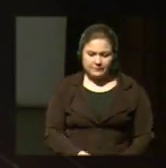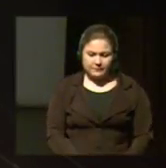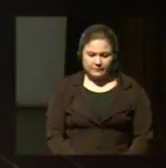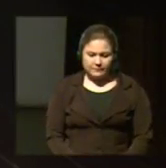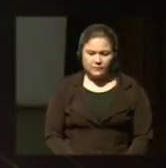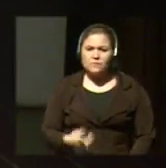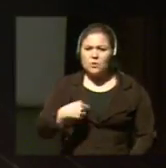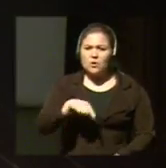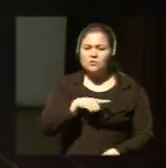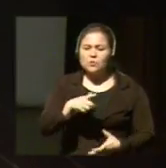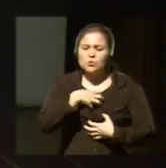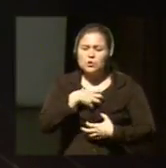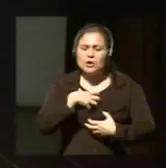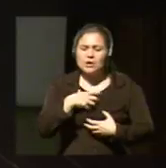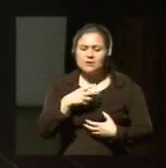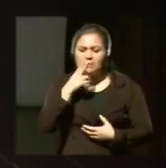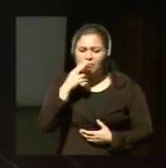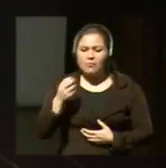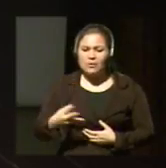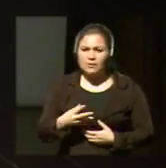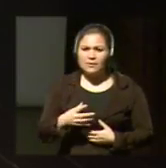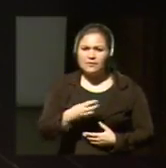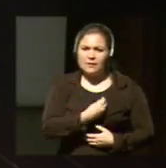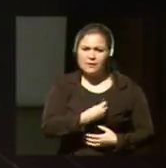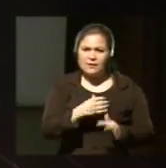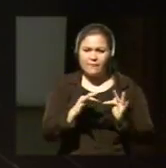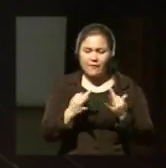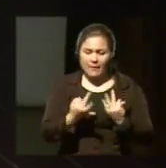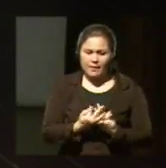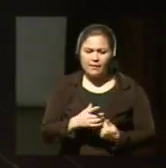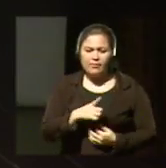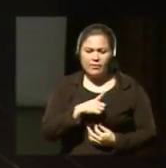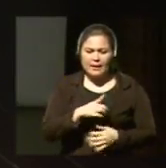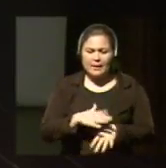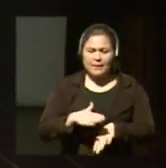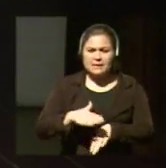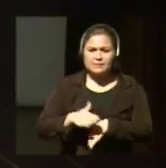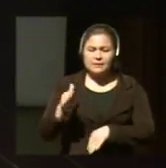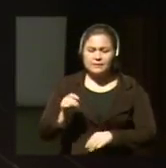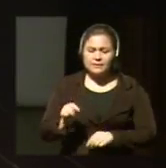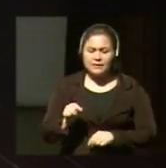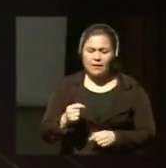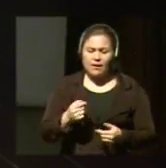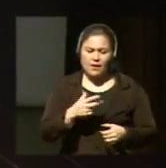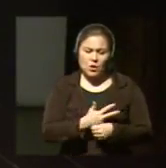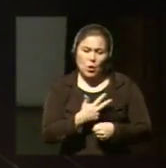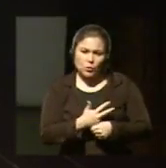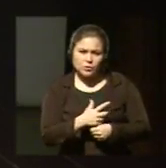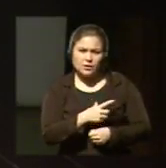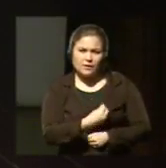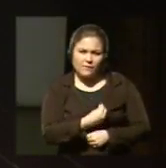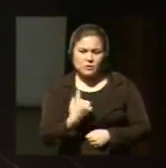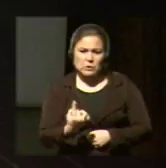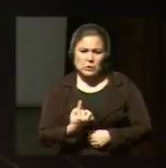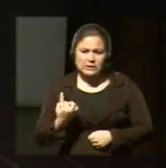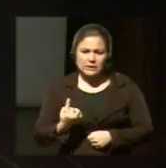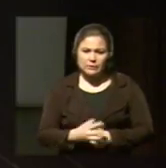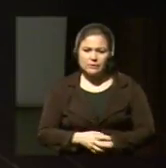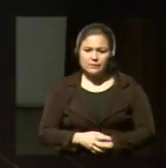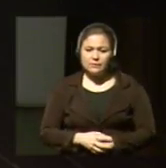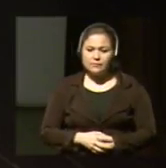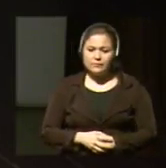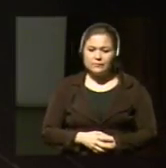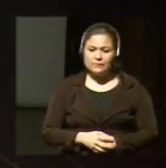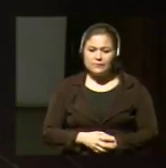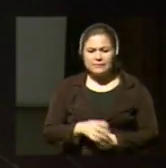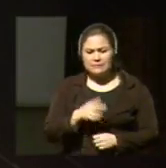Nós temos uma forma modernizada da vida em família. Existem cada vez mais idosos que vivem sozinhos. Os